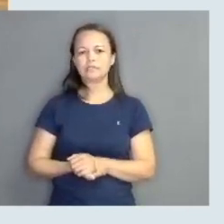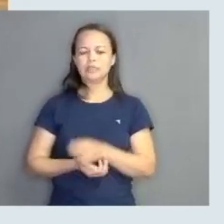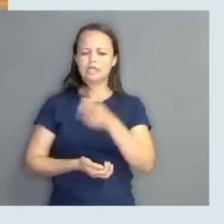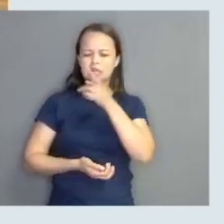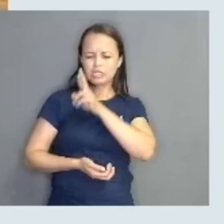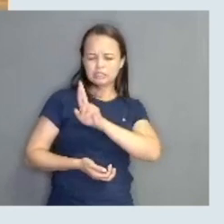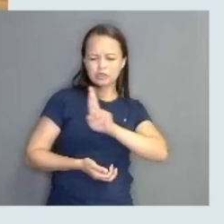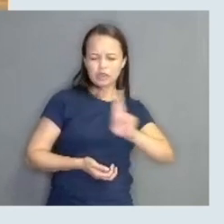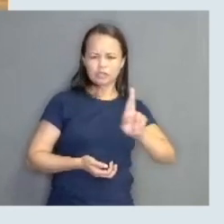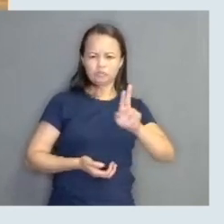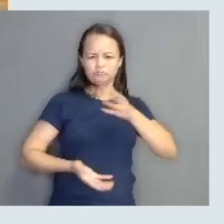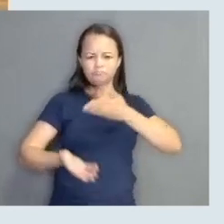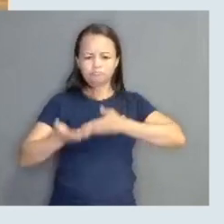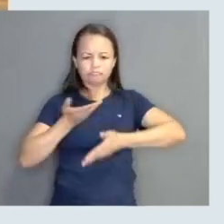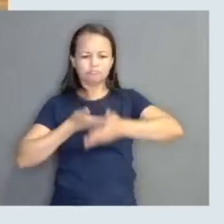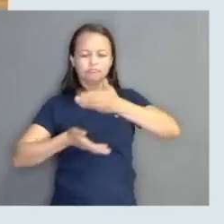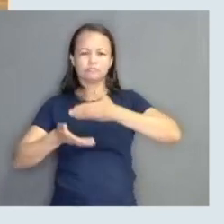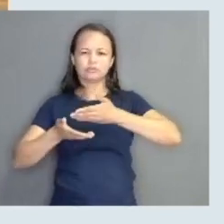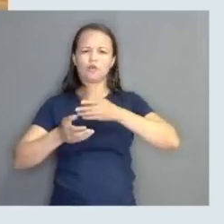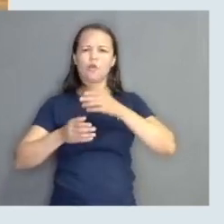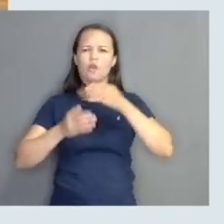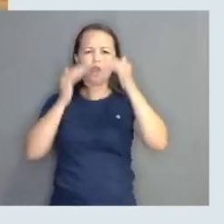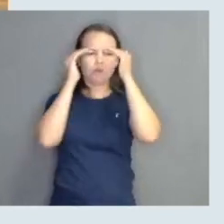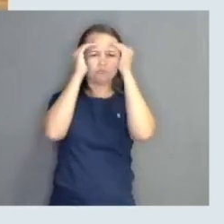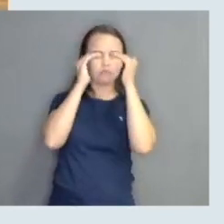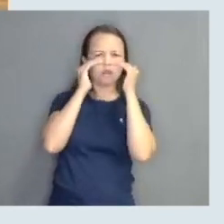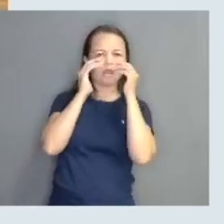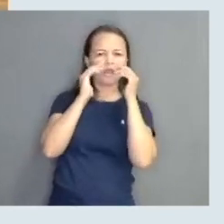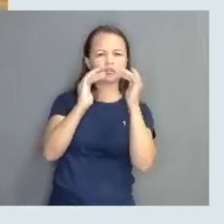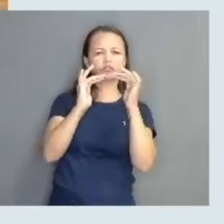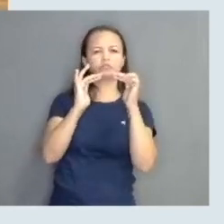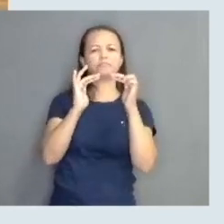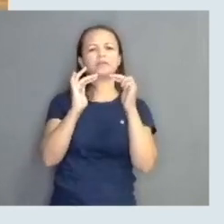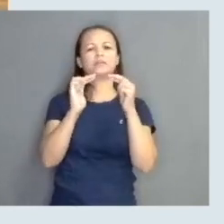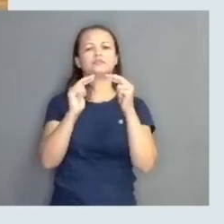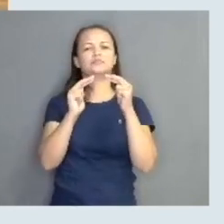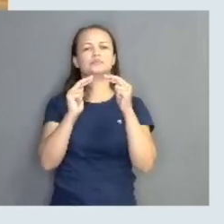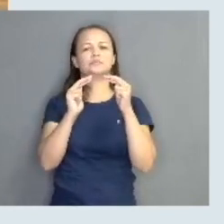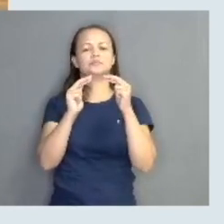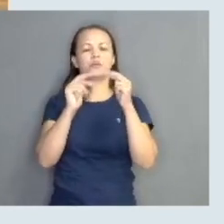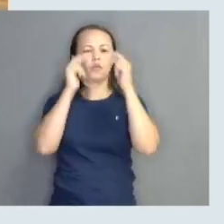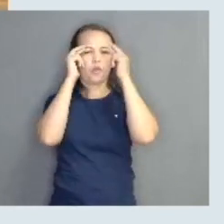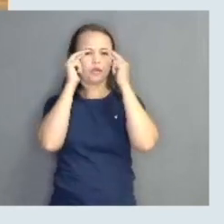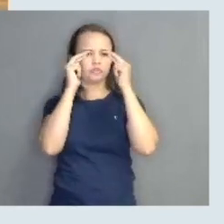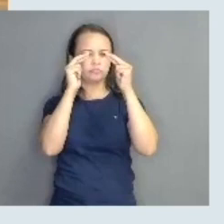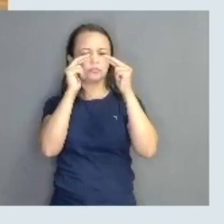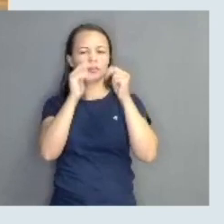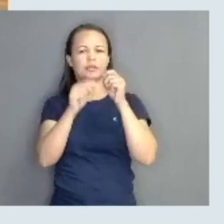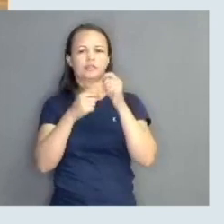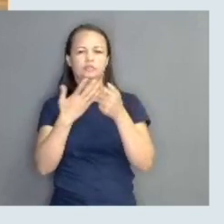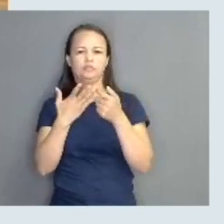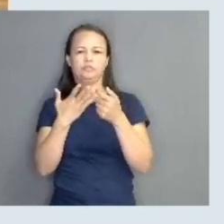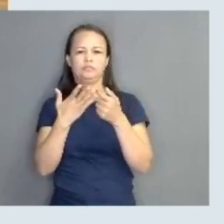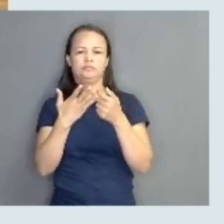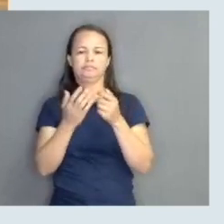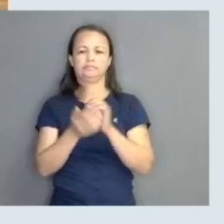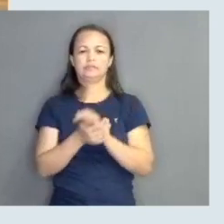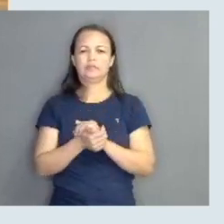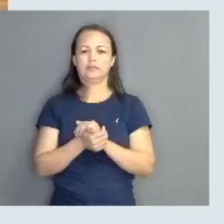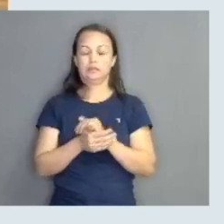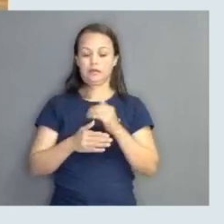envolve. Então, olha o respeito, pessoal. Então, seria através da construção